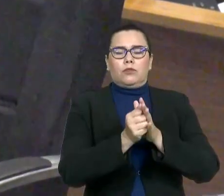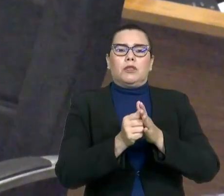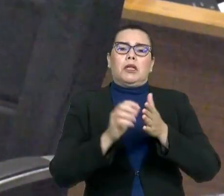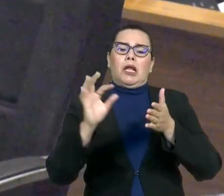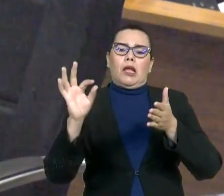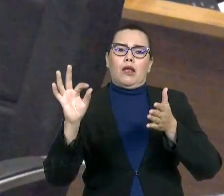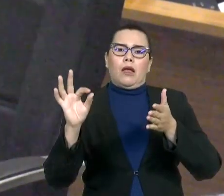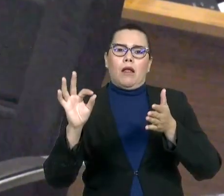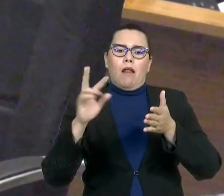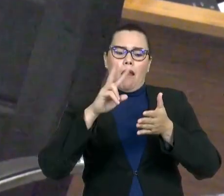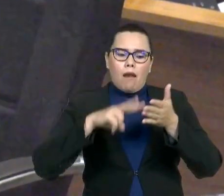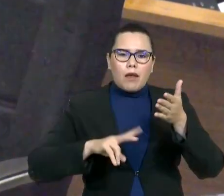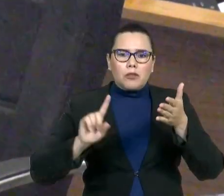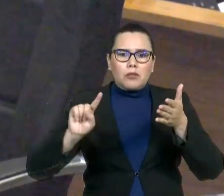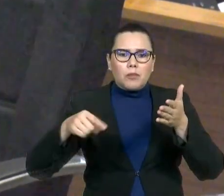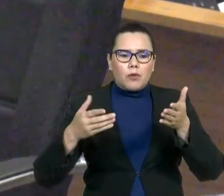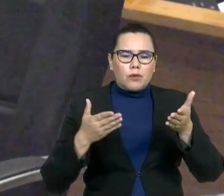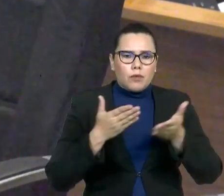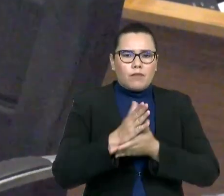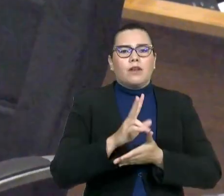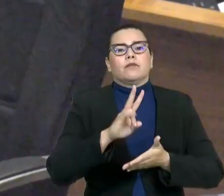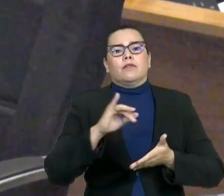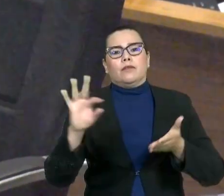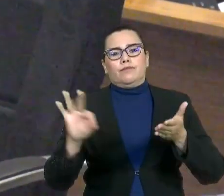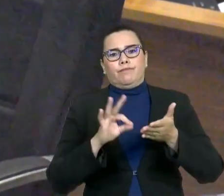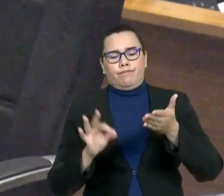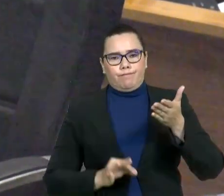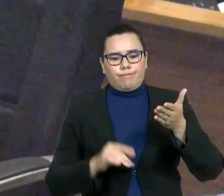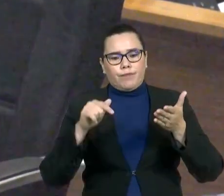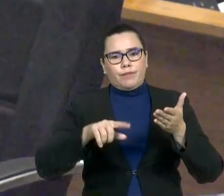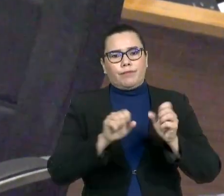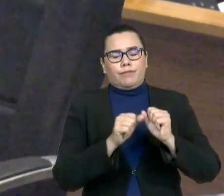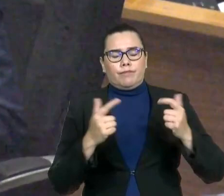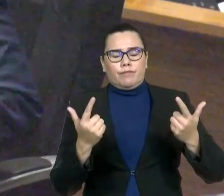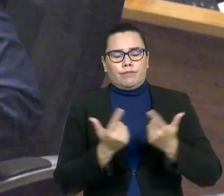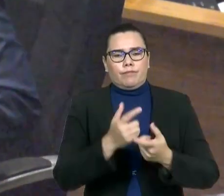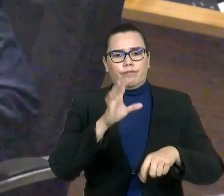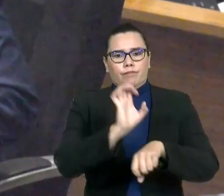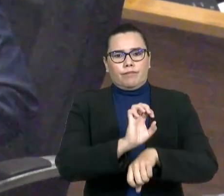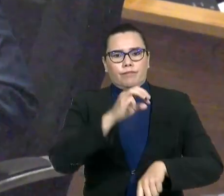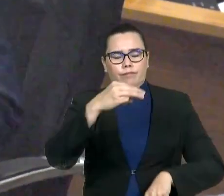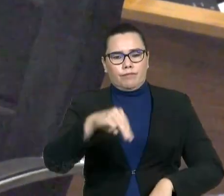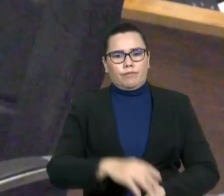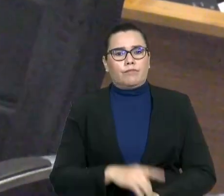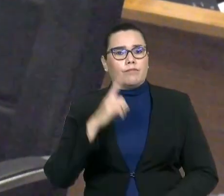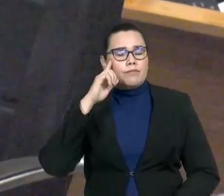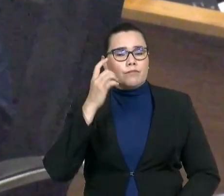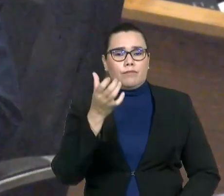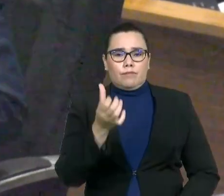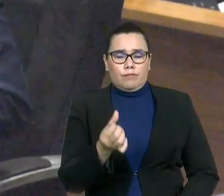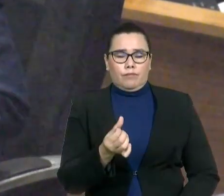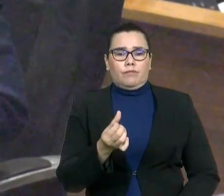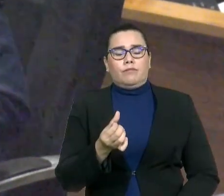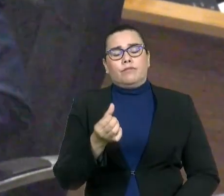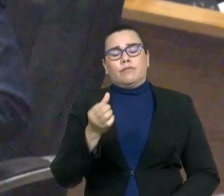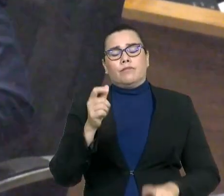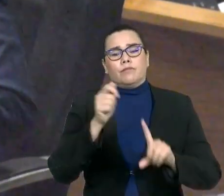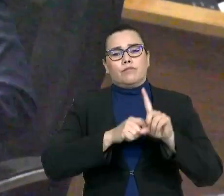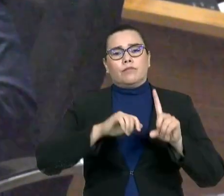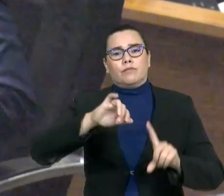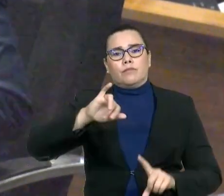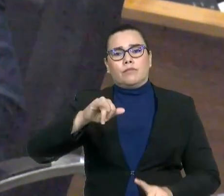devidamente assinada. Plenário da deputada Gibiai, do Palácio Manuel Beckman, 6 de julho de 2023. Segundo